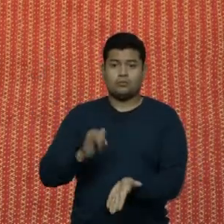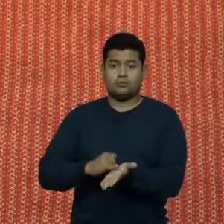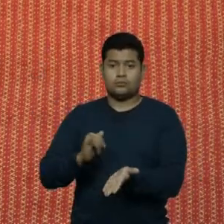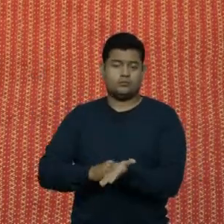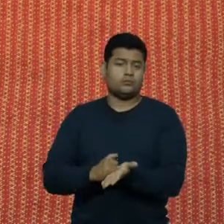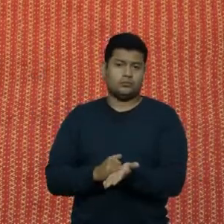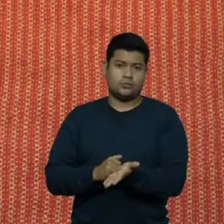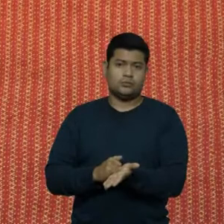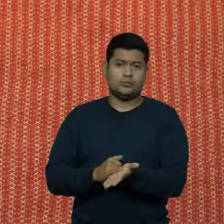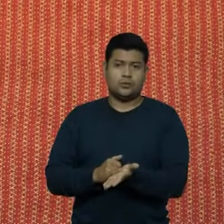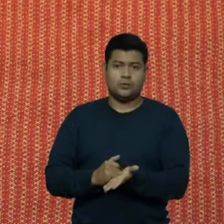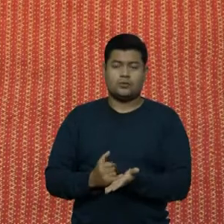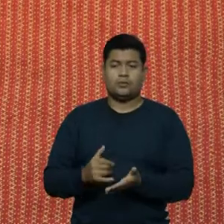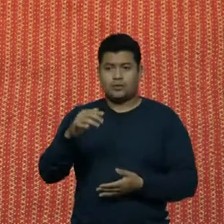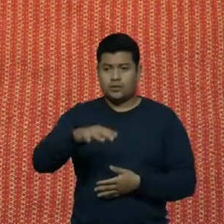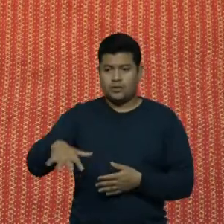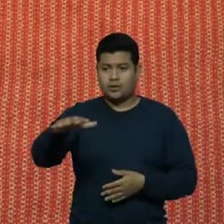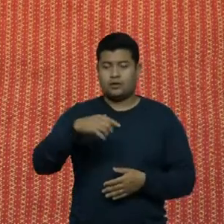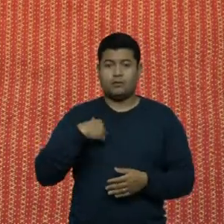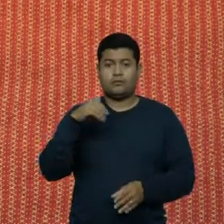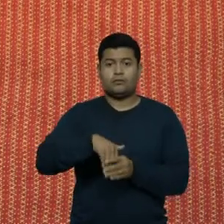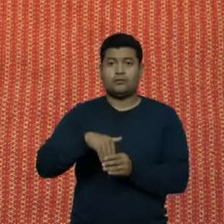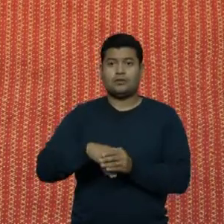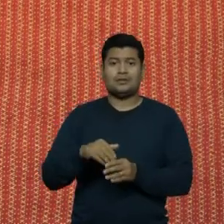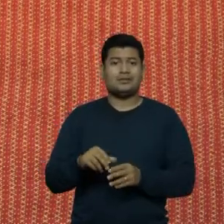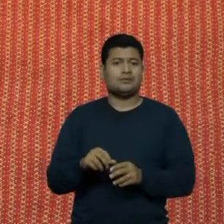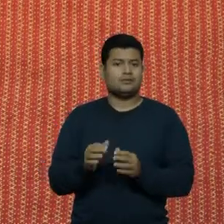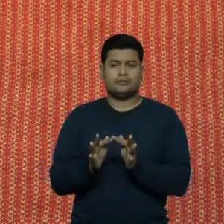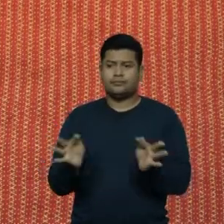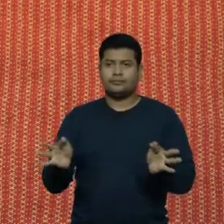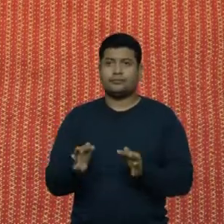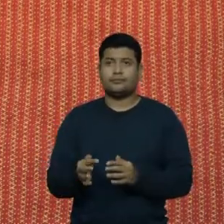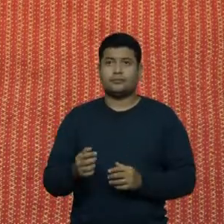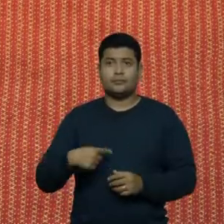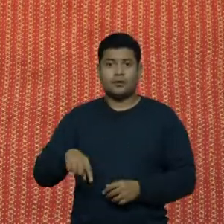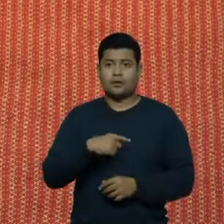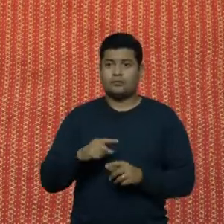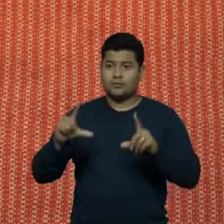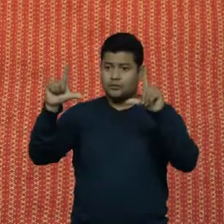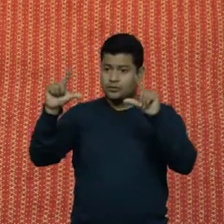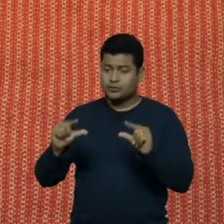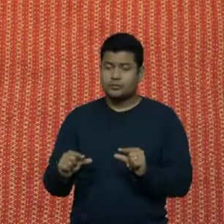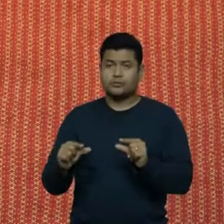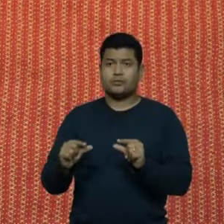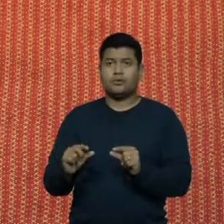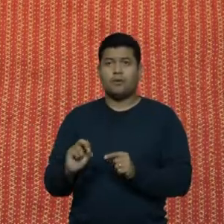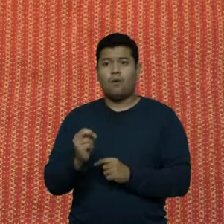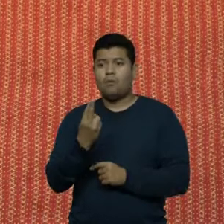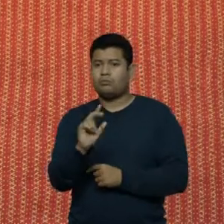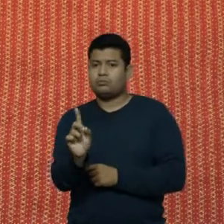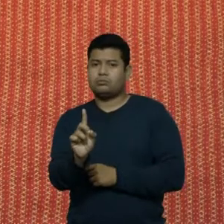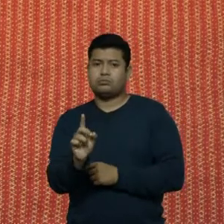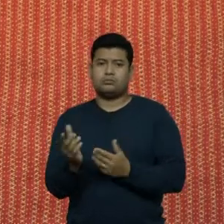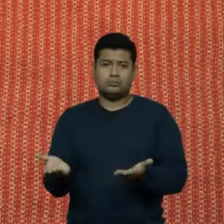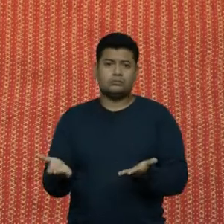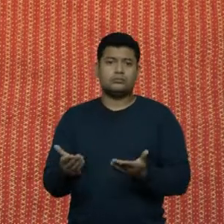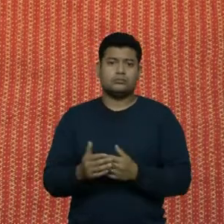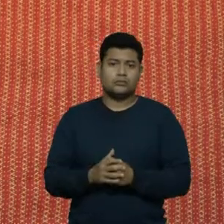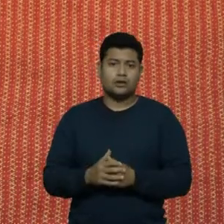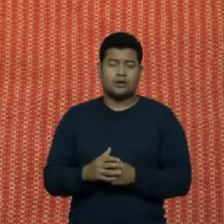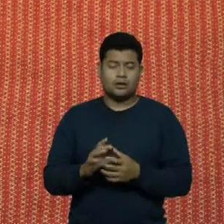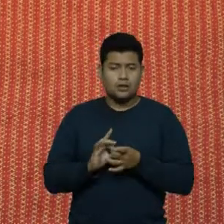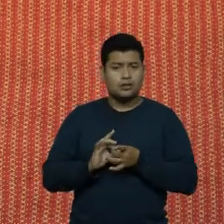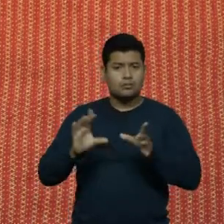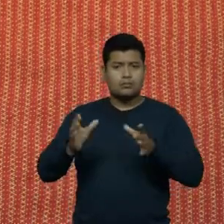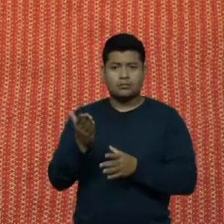a votação É simples Vamos diminuir impostos no setor ou não vamos vamos permitir que